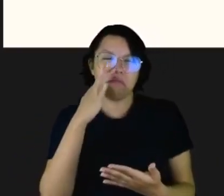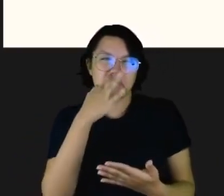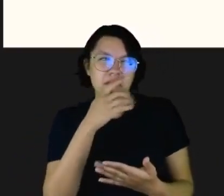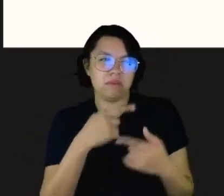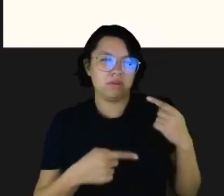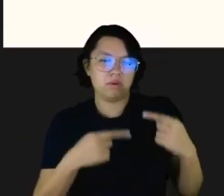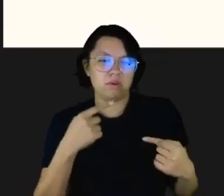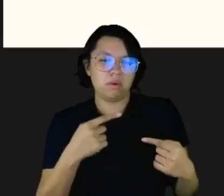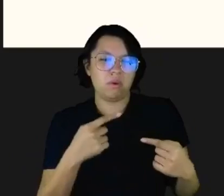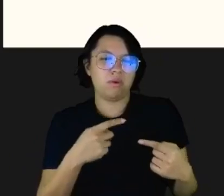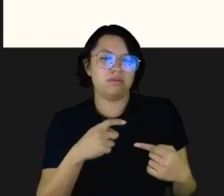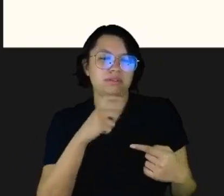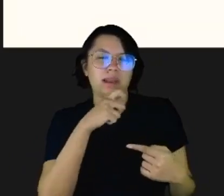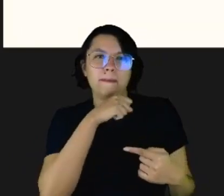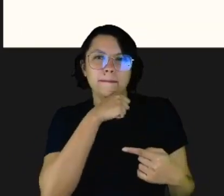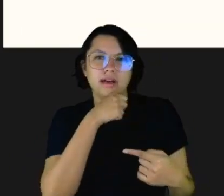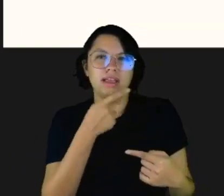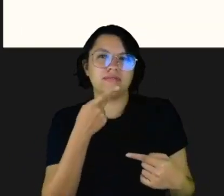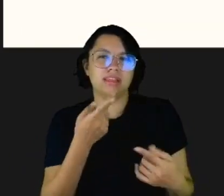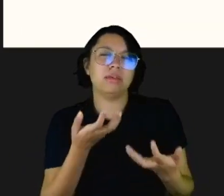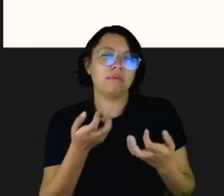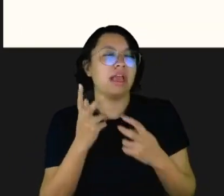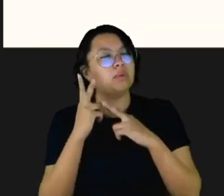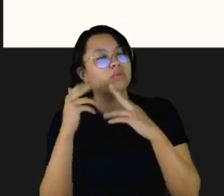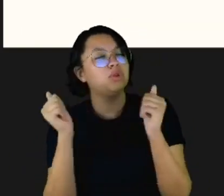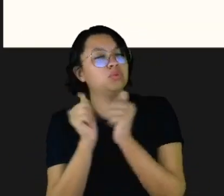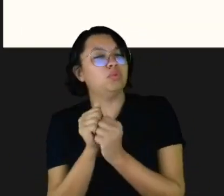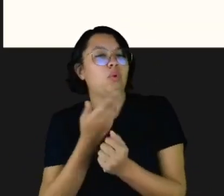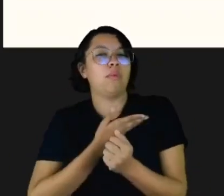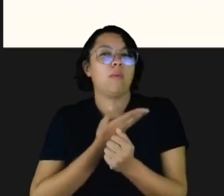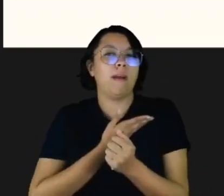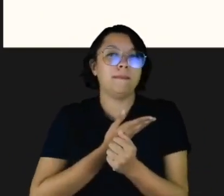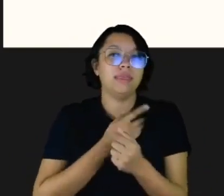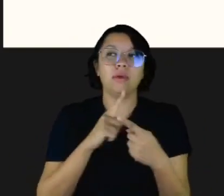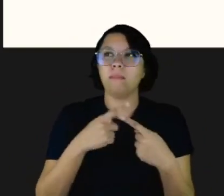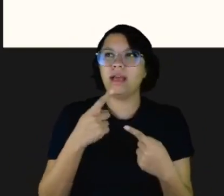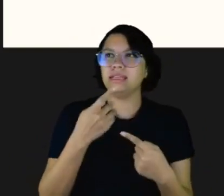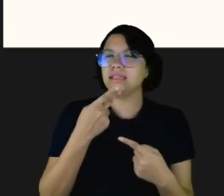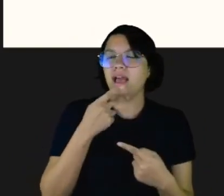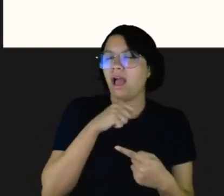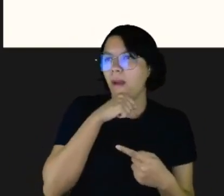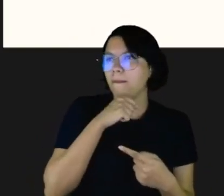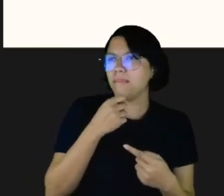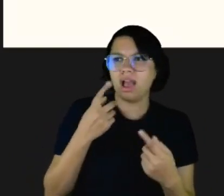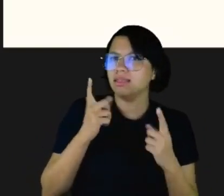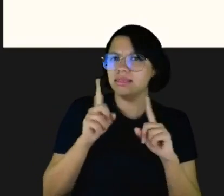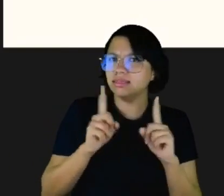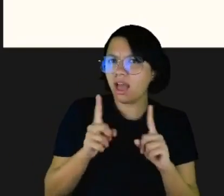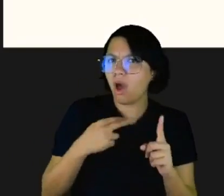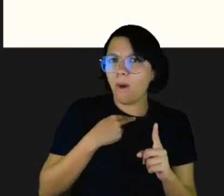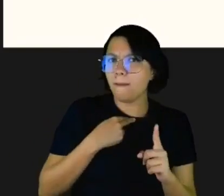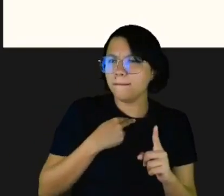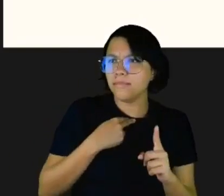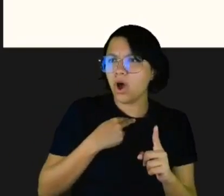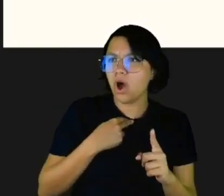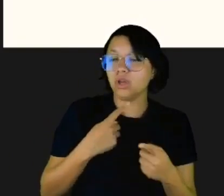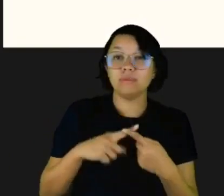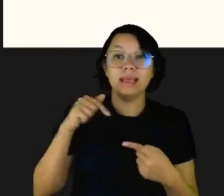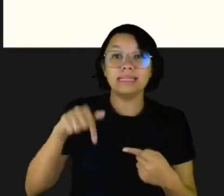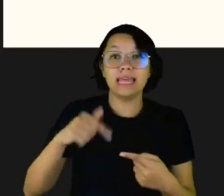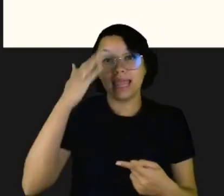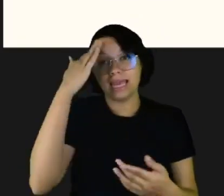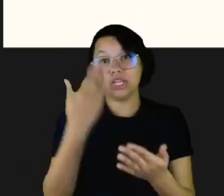dormir na casa do meu amiguinho. E a mãe não quer deixar, mas a criança acredita que aquilo é o melhor para ela. E depois a gente tem isso mais intenso